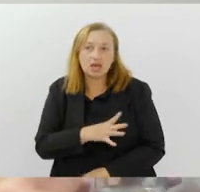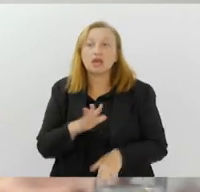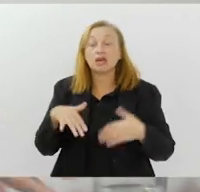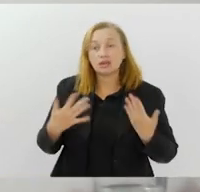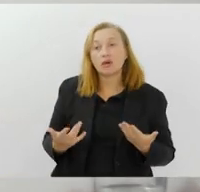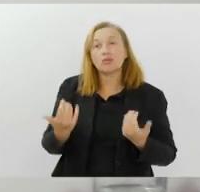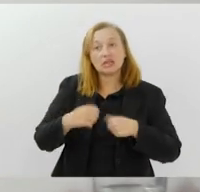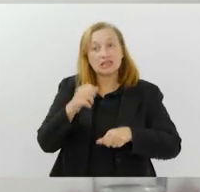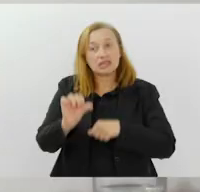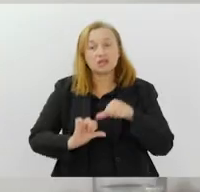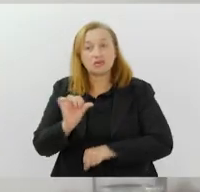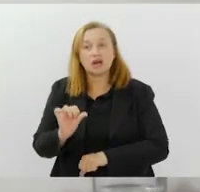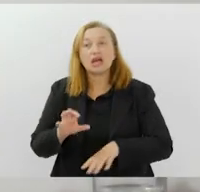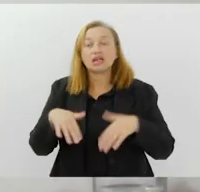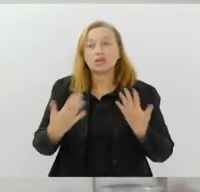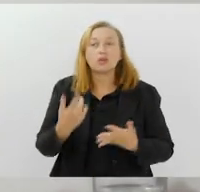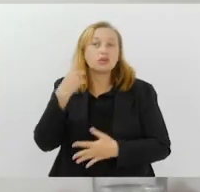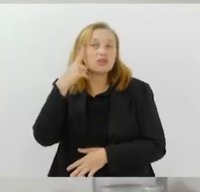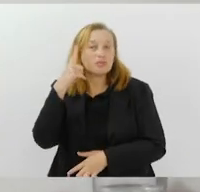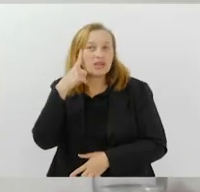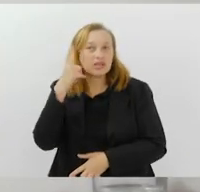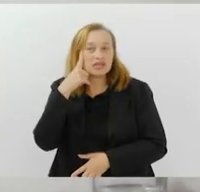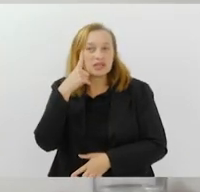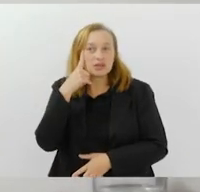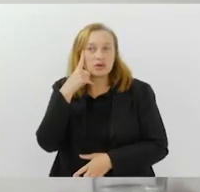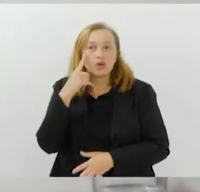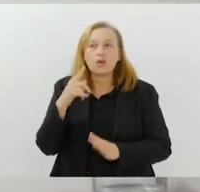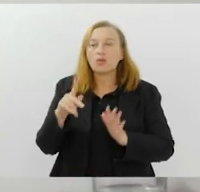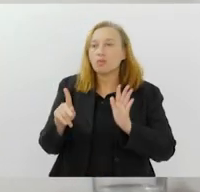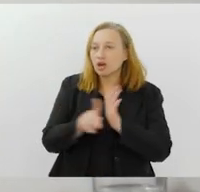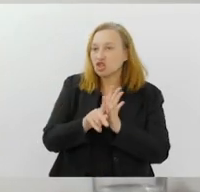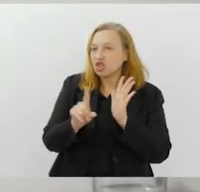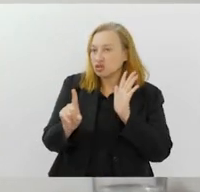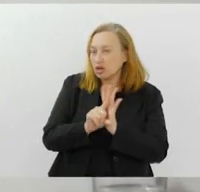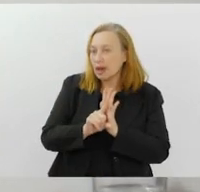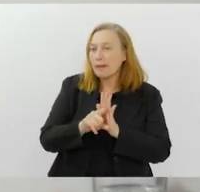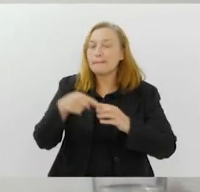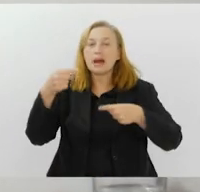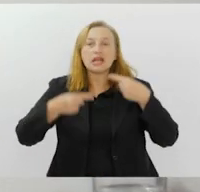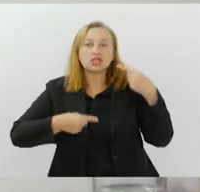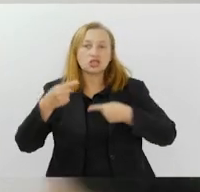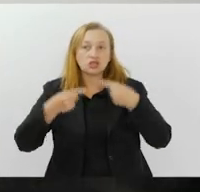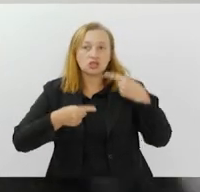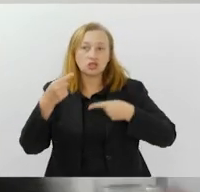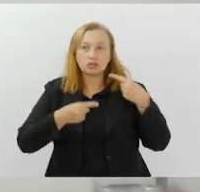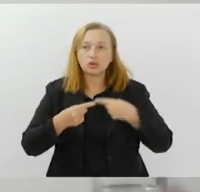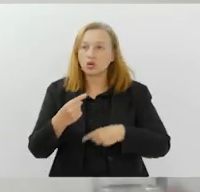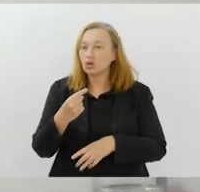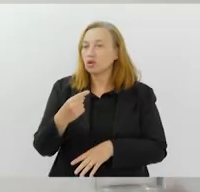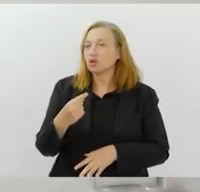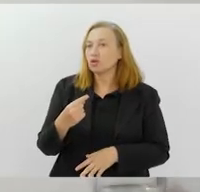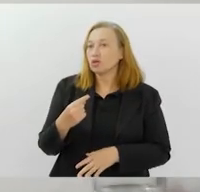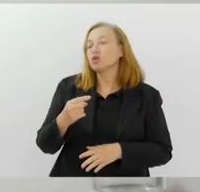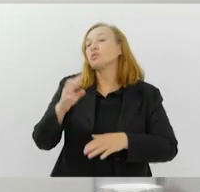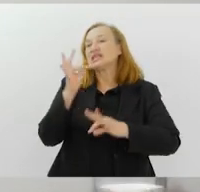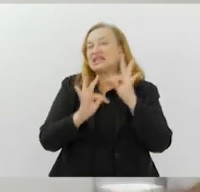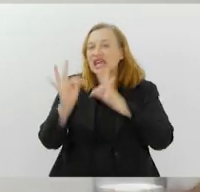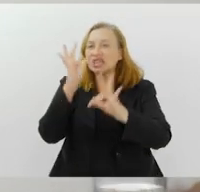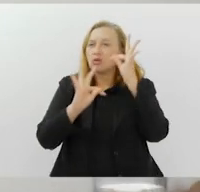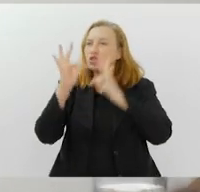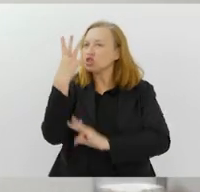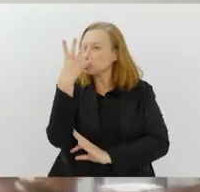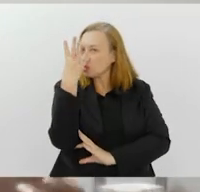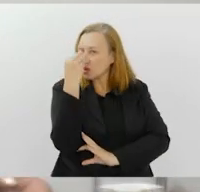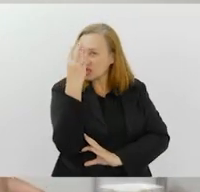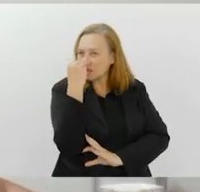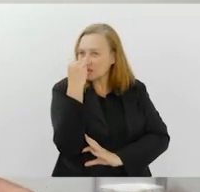precisa transformar então quando a gente tá aqui pensando no projeto Lei para debater sobre reconhe sobre uma tecnologia